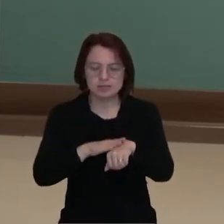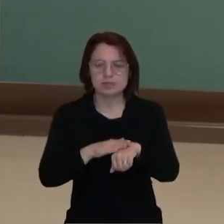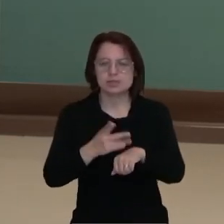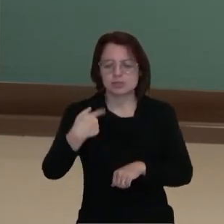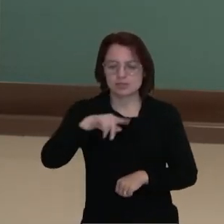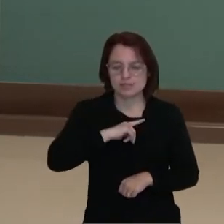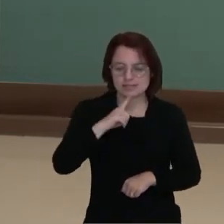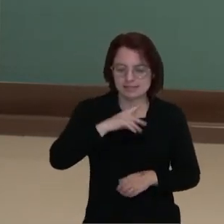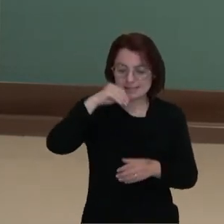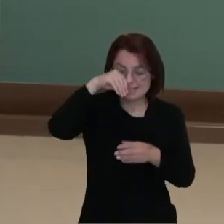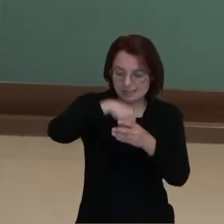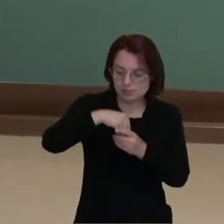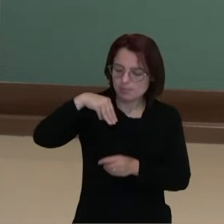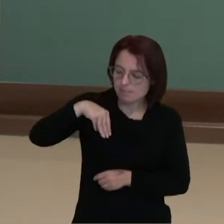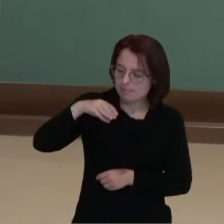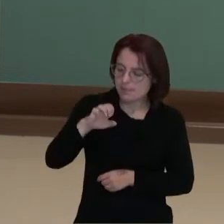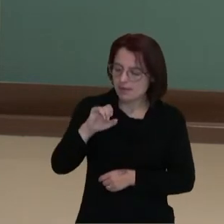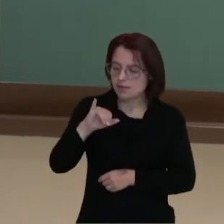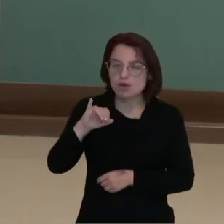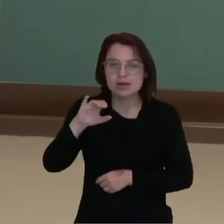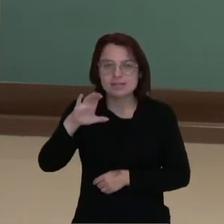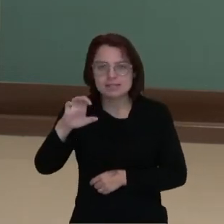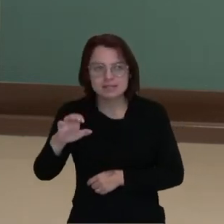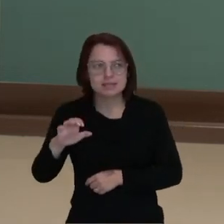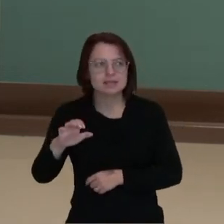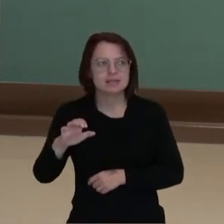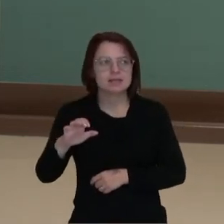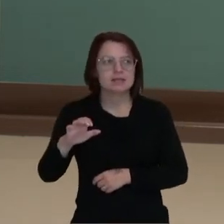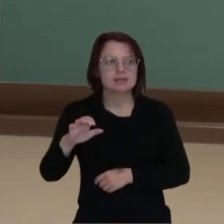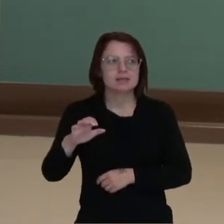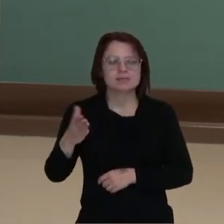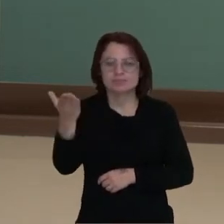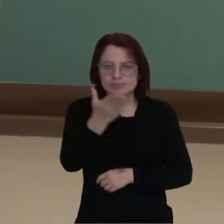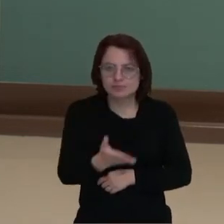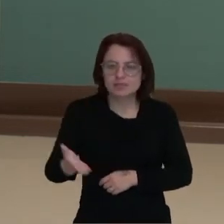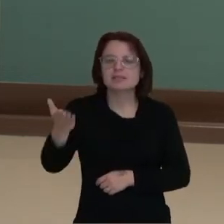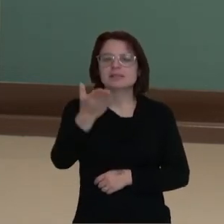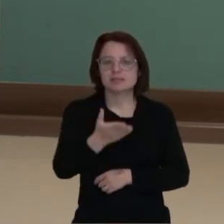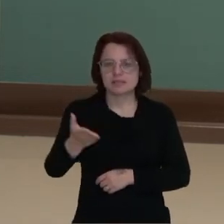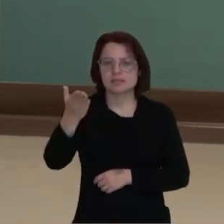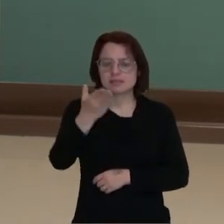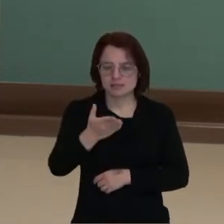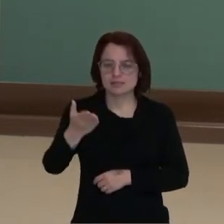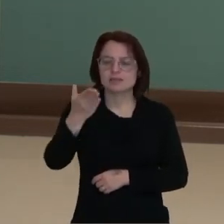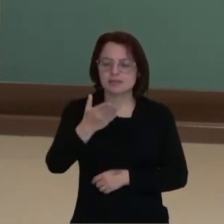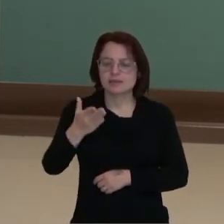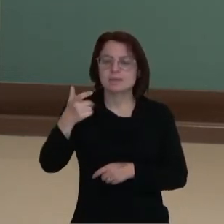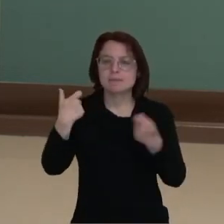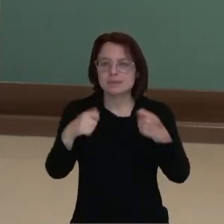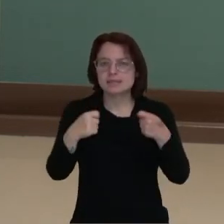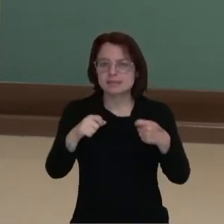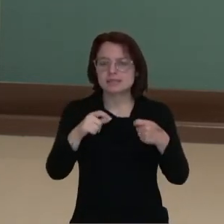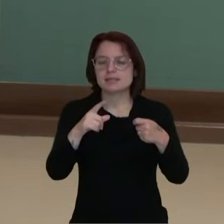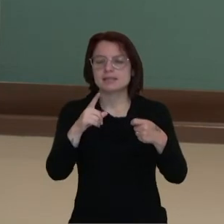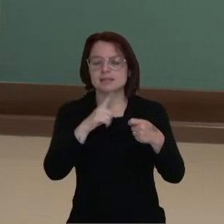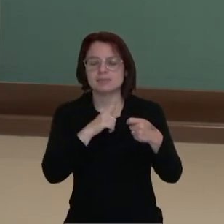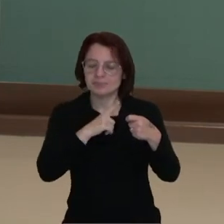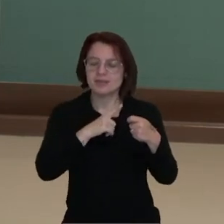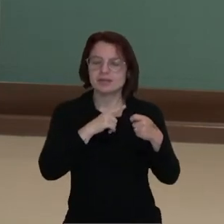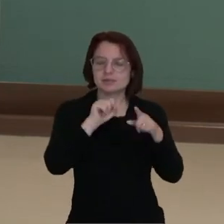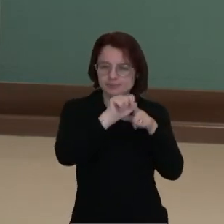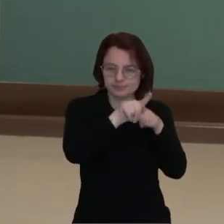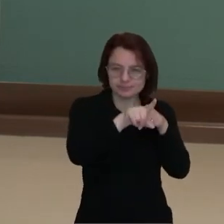na meiose que os cromossomos se dividem no meio, aqueles espermatozoides e óvulos, eles vão carregar